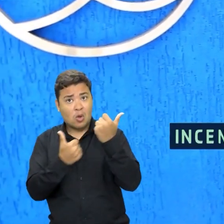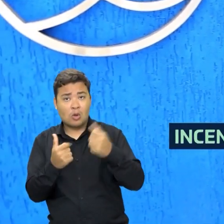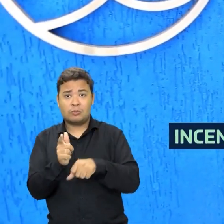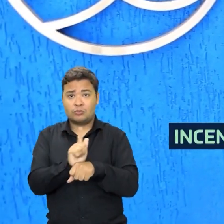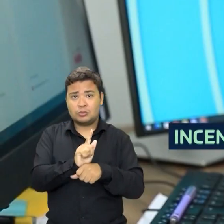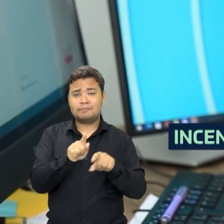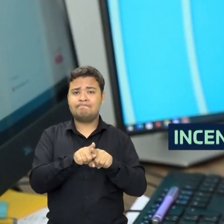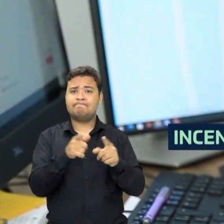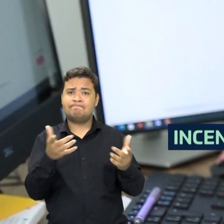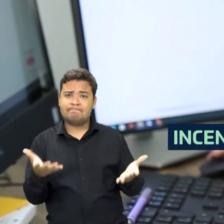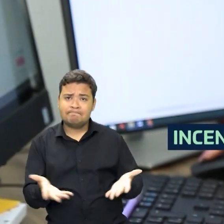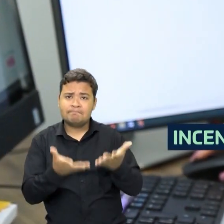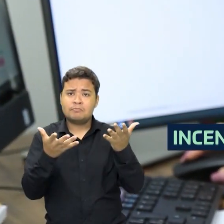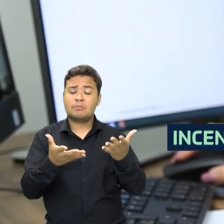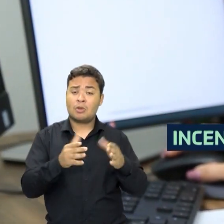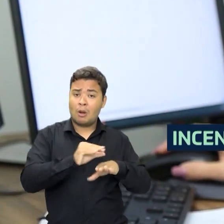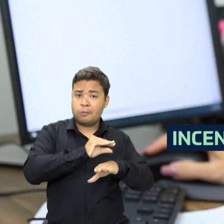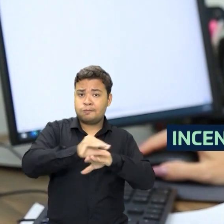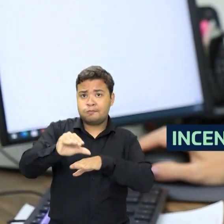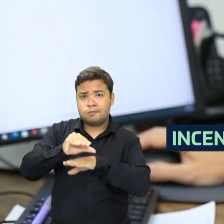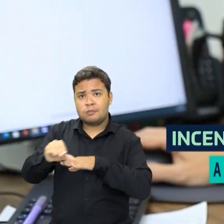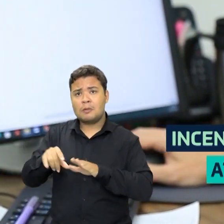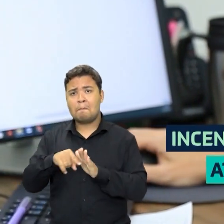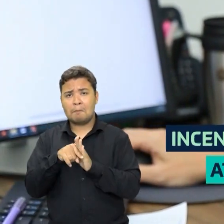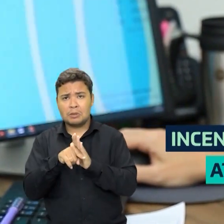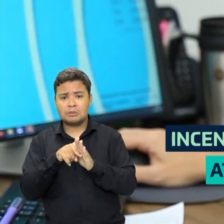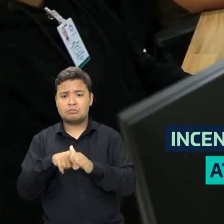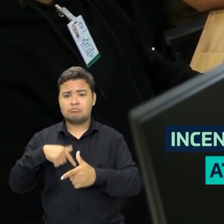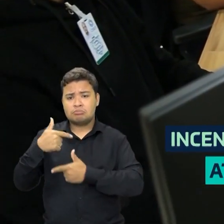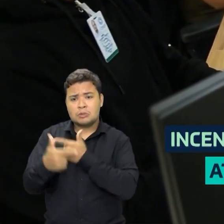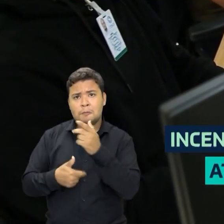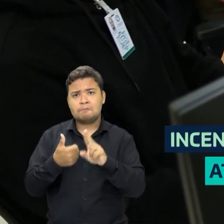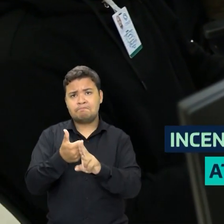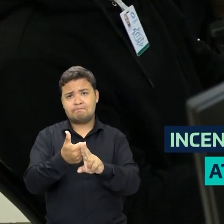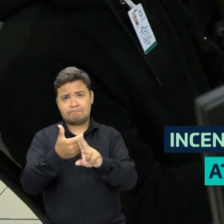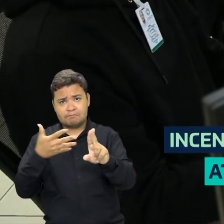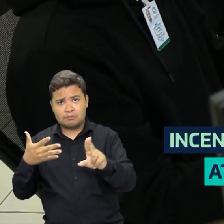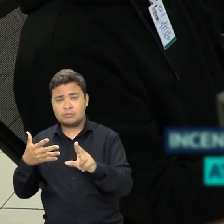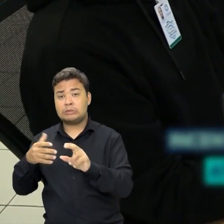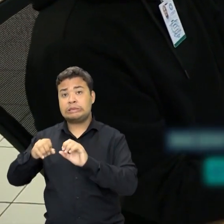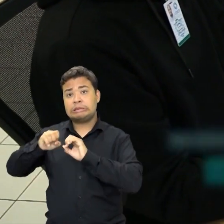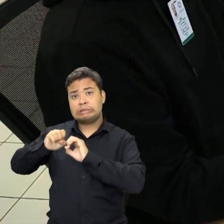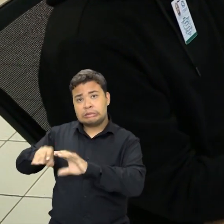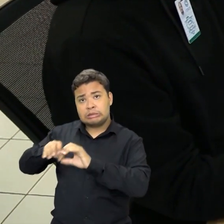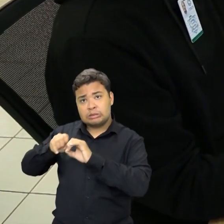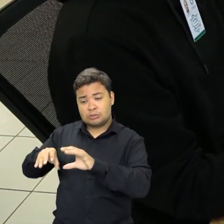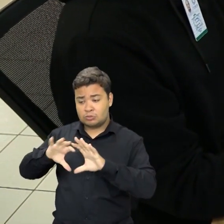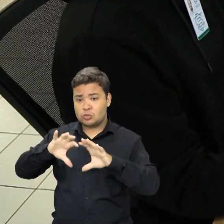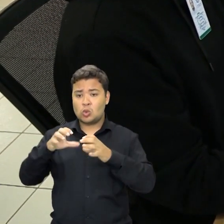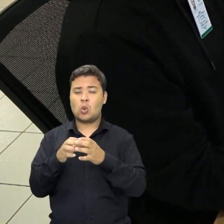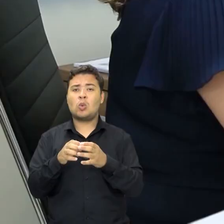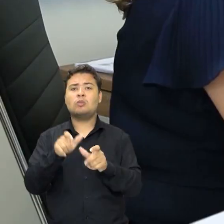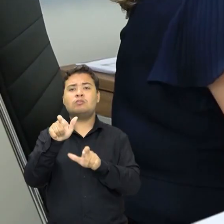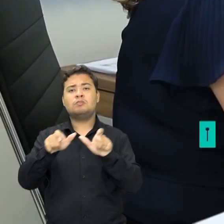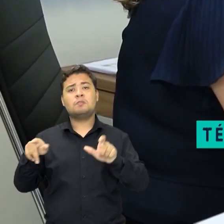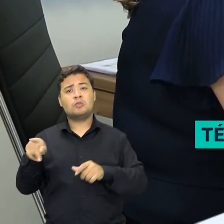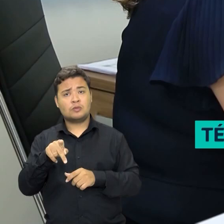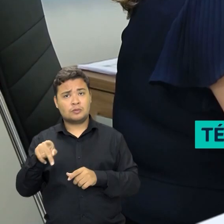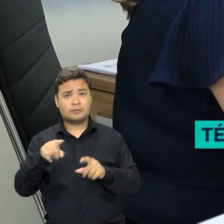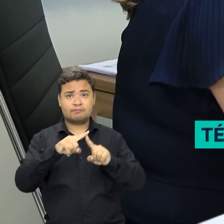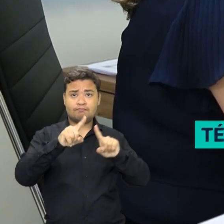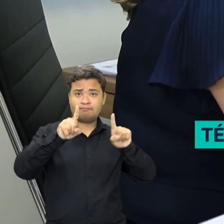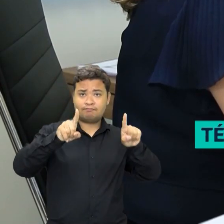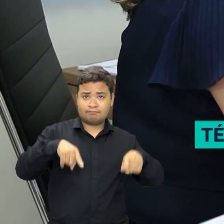o incentivo e financiamento de pesquisas, atividades de extensão e ensino, junto aos professores,